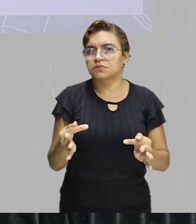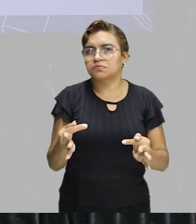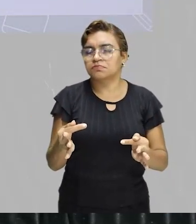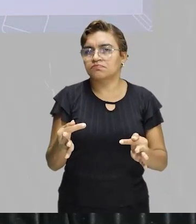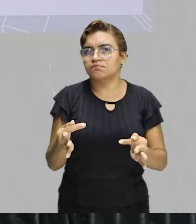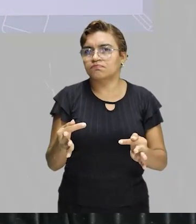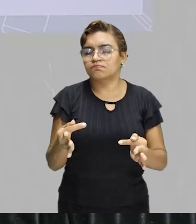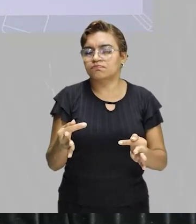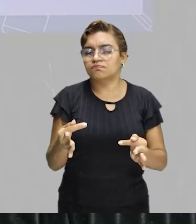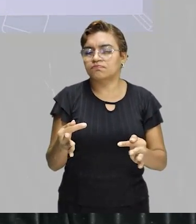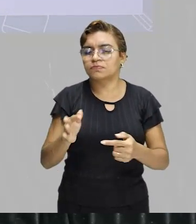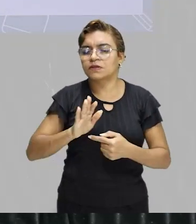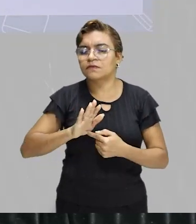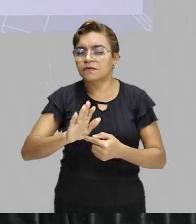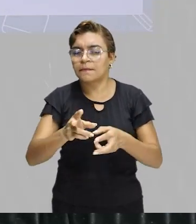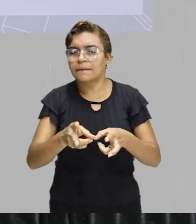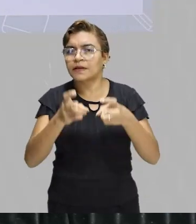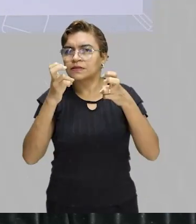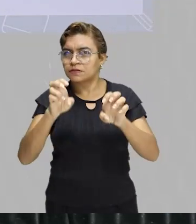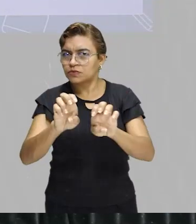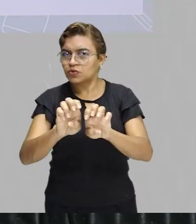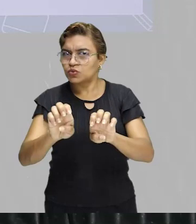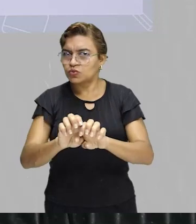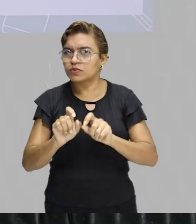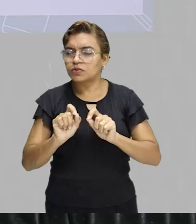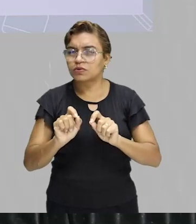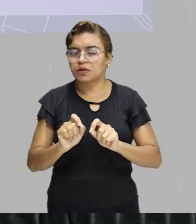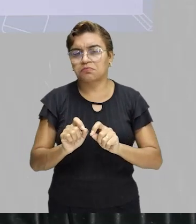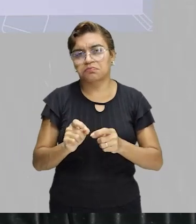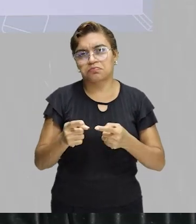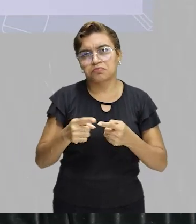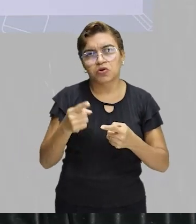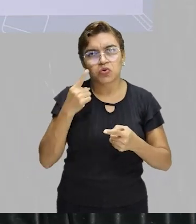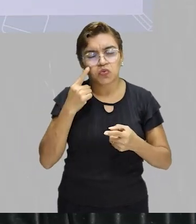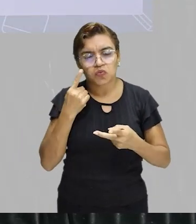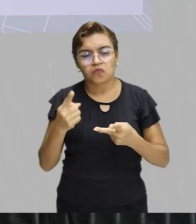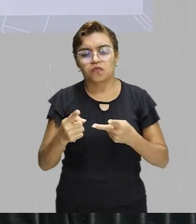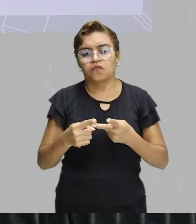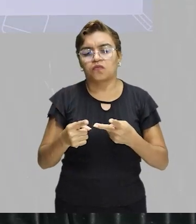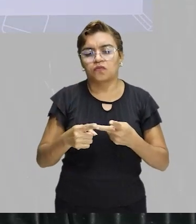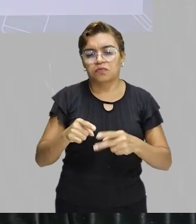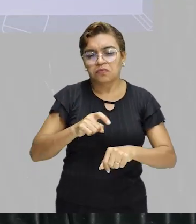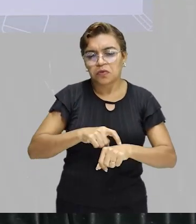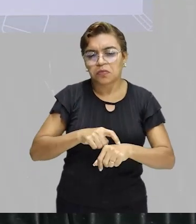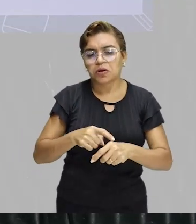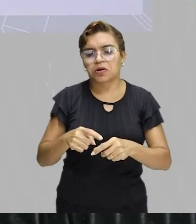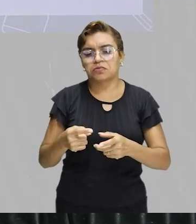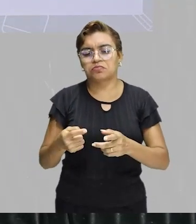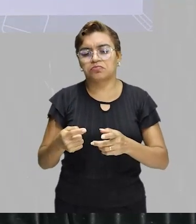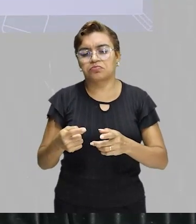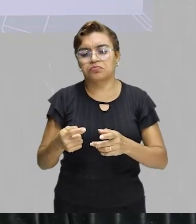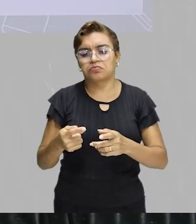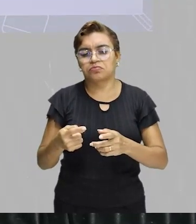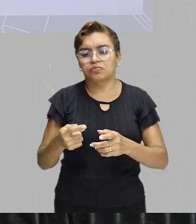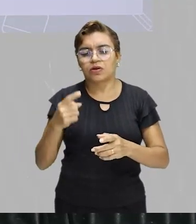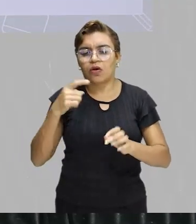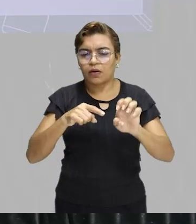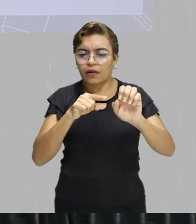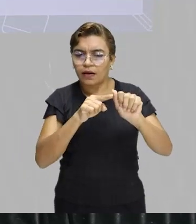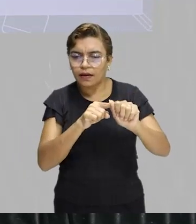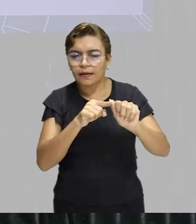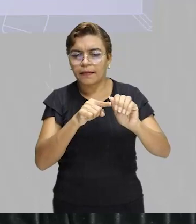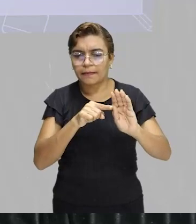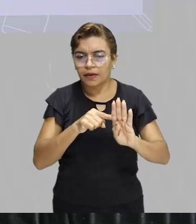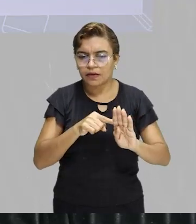eu transmito nessa construção? É dúvida, condição, probabilidade, objetividade ou fato? Isso